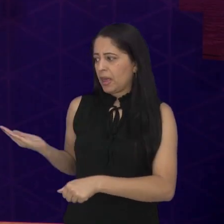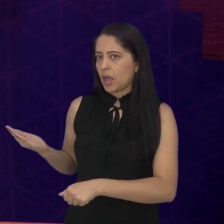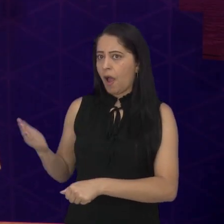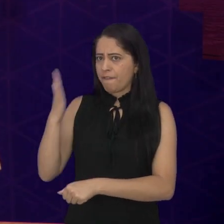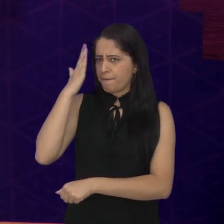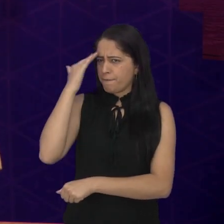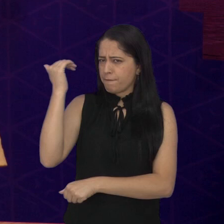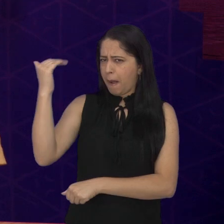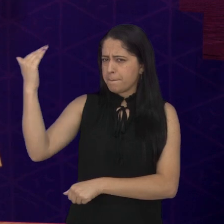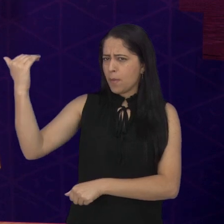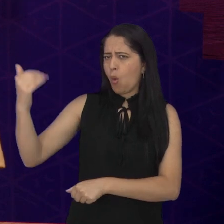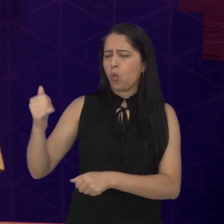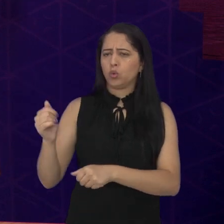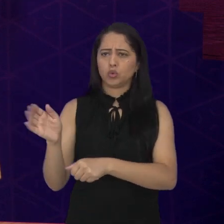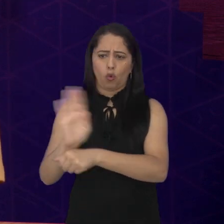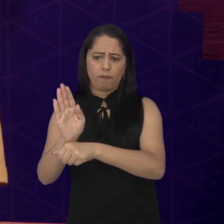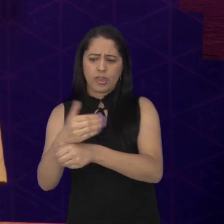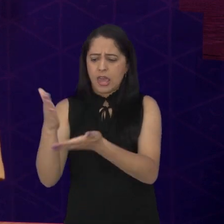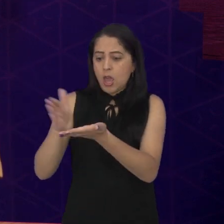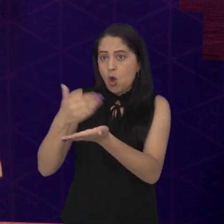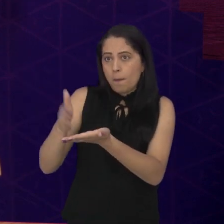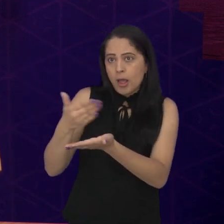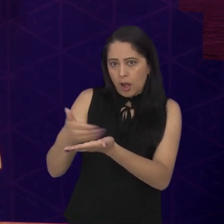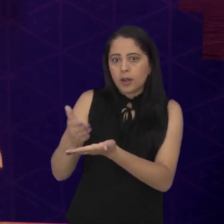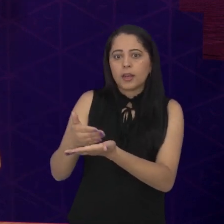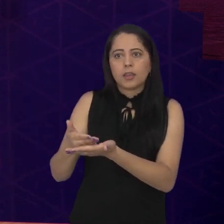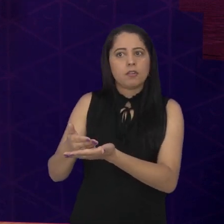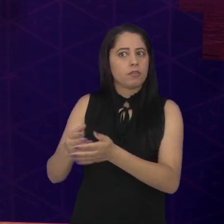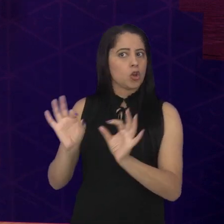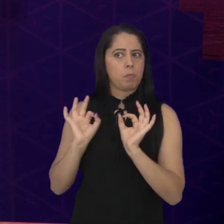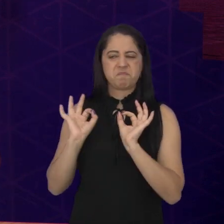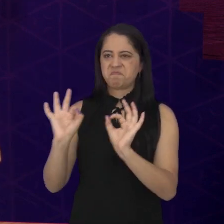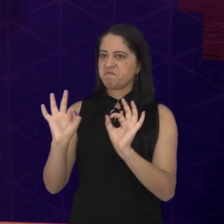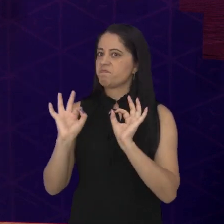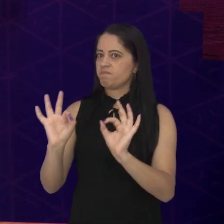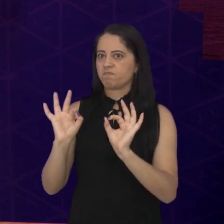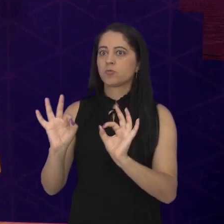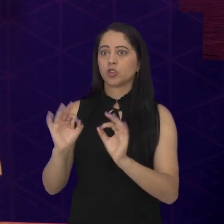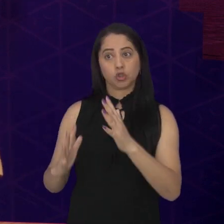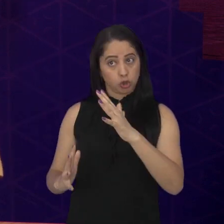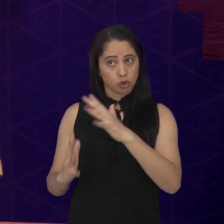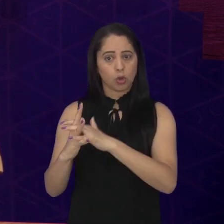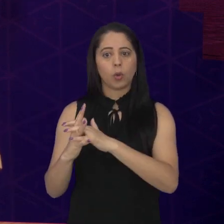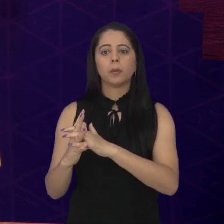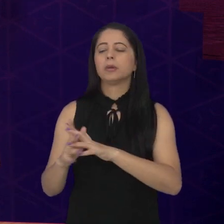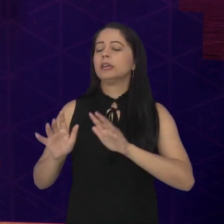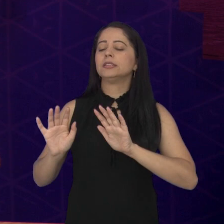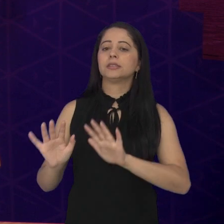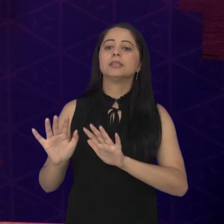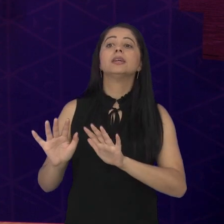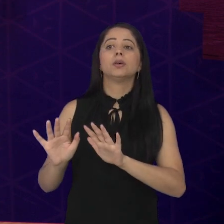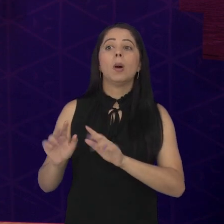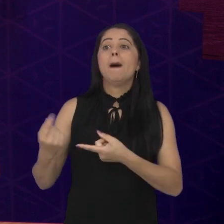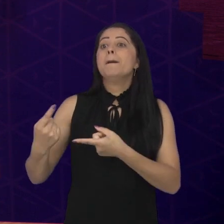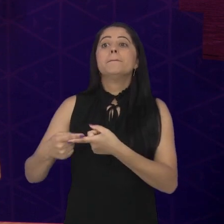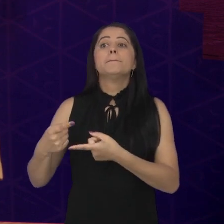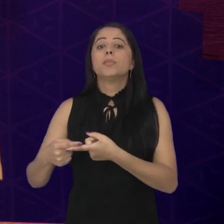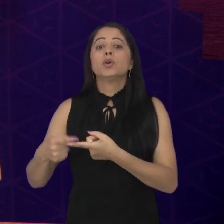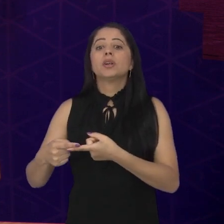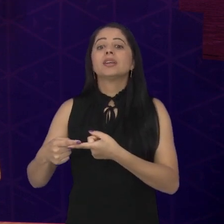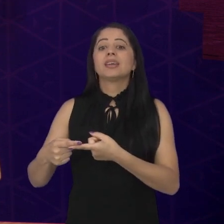foi um sucesso tal, tanto os livros quanto os filmes, sucesso de bilheteria. E